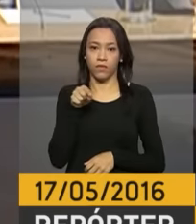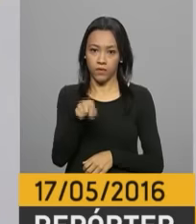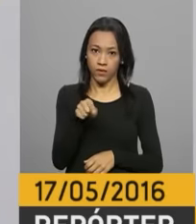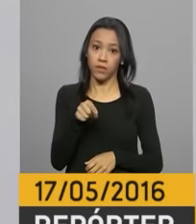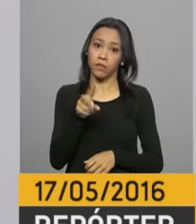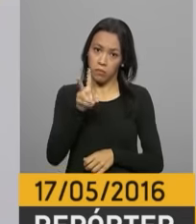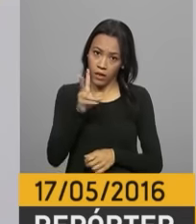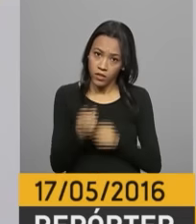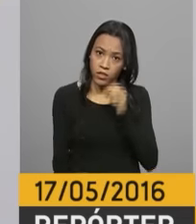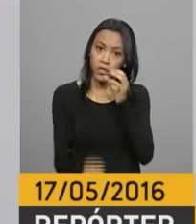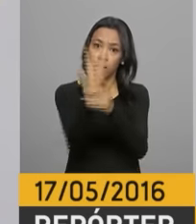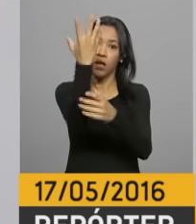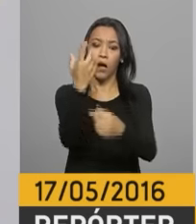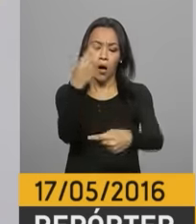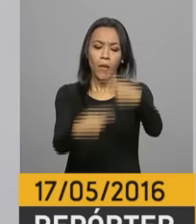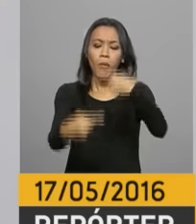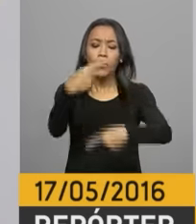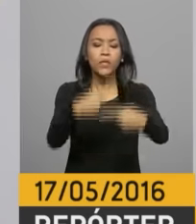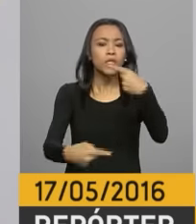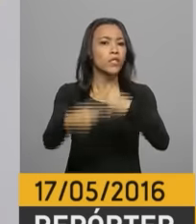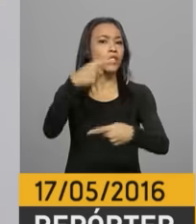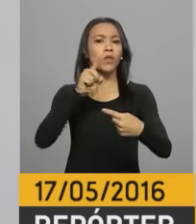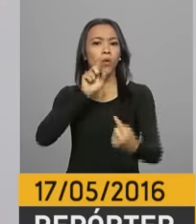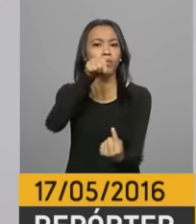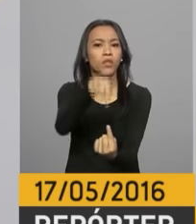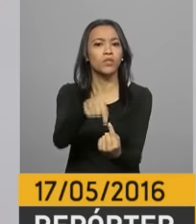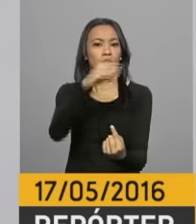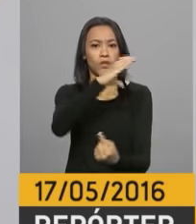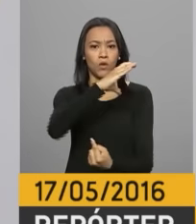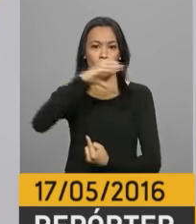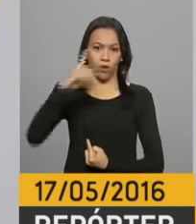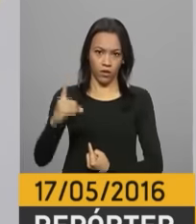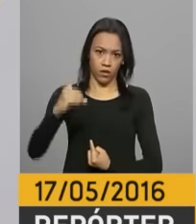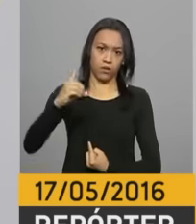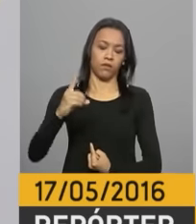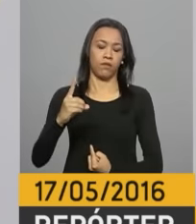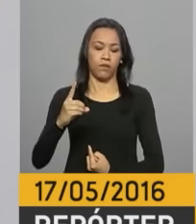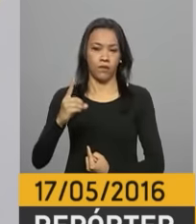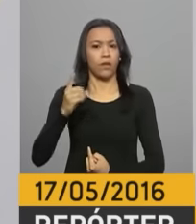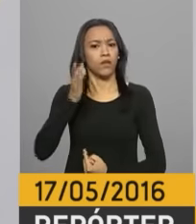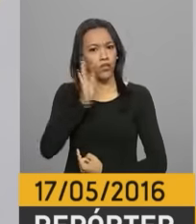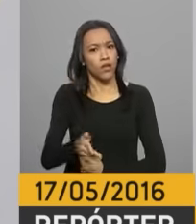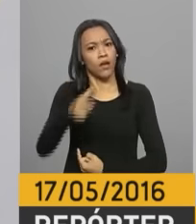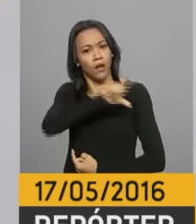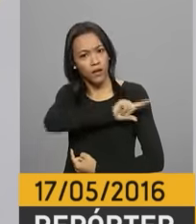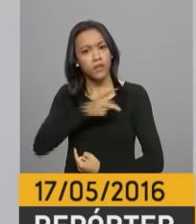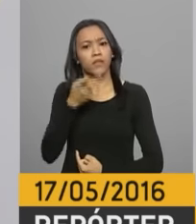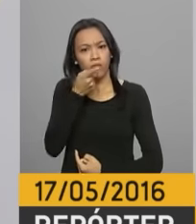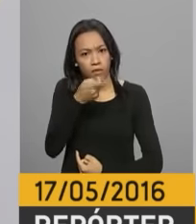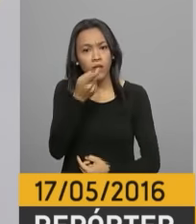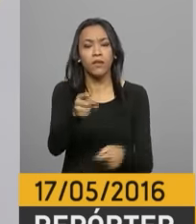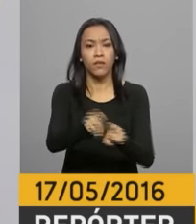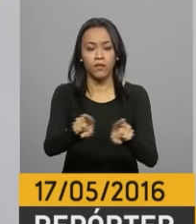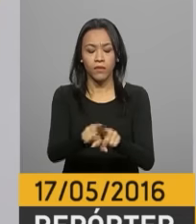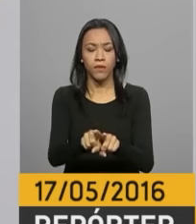uma política coordenada e, evidentemente, como eu mencionei também